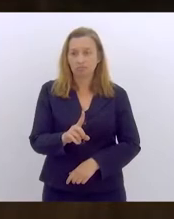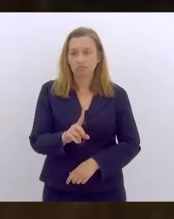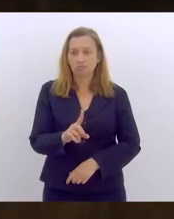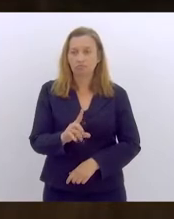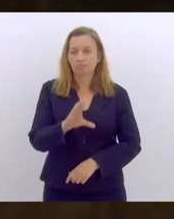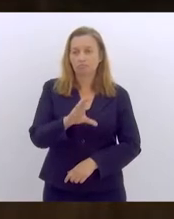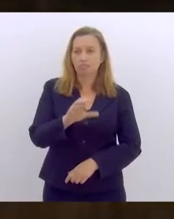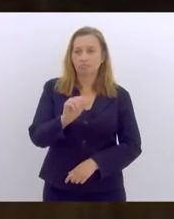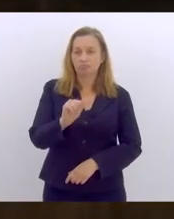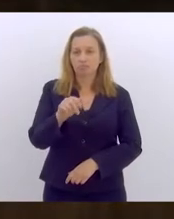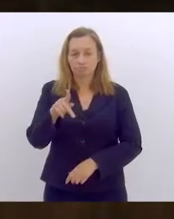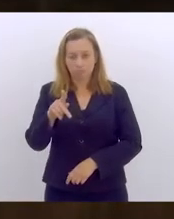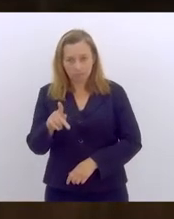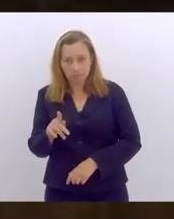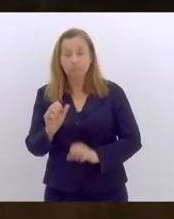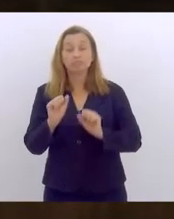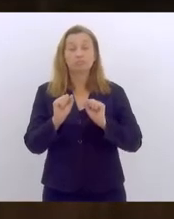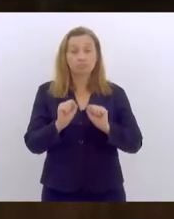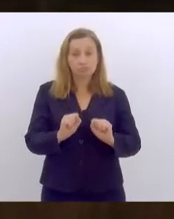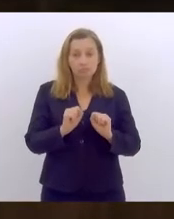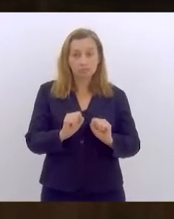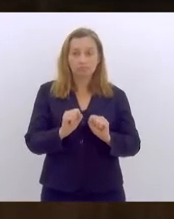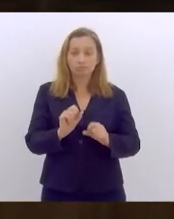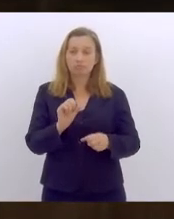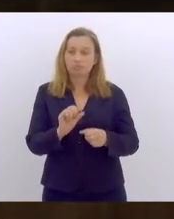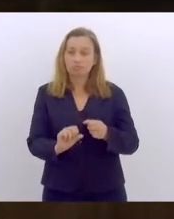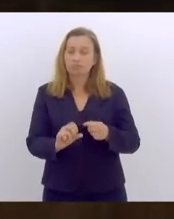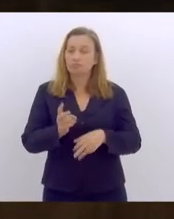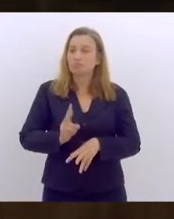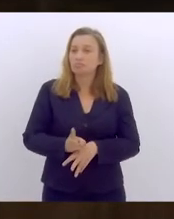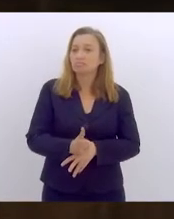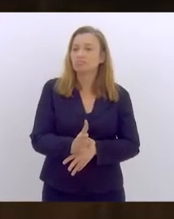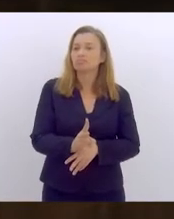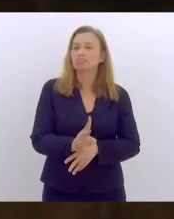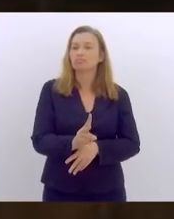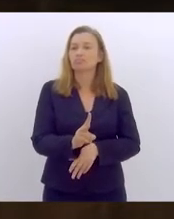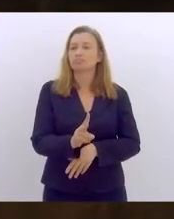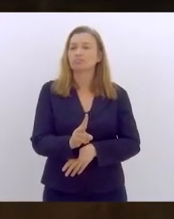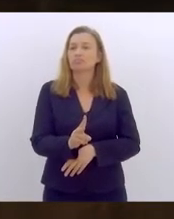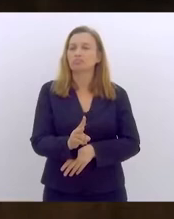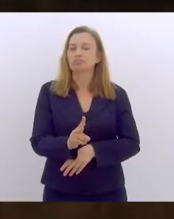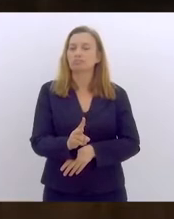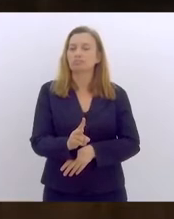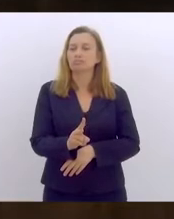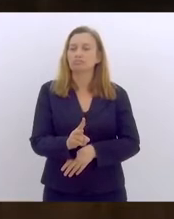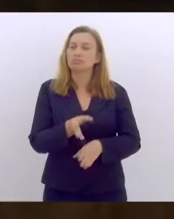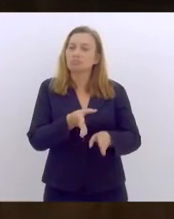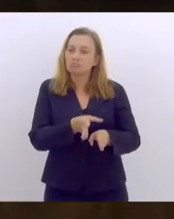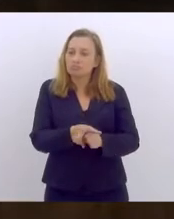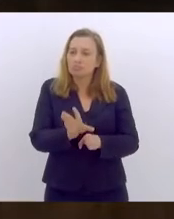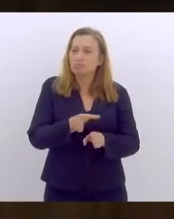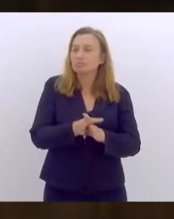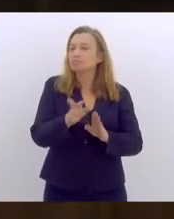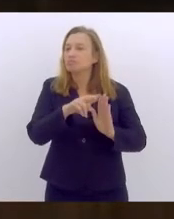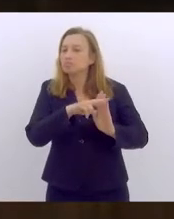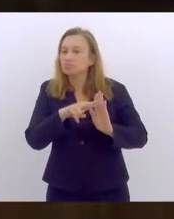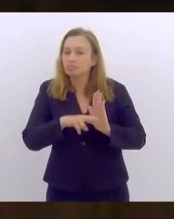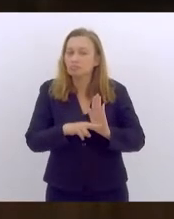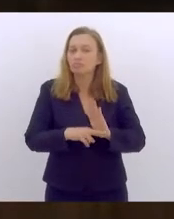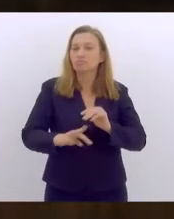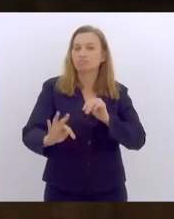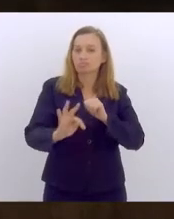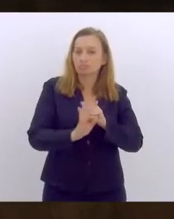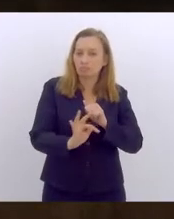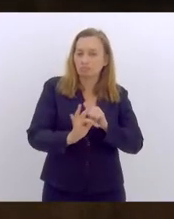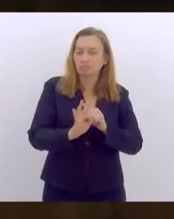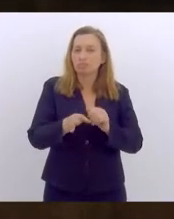caput pode ser exercido sempre considerando-se as orientações técnicas